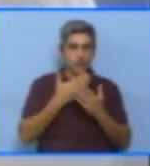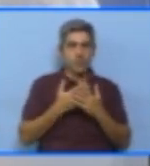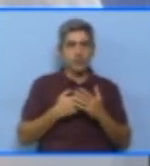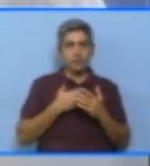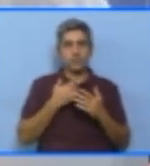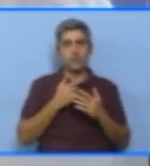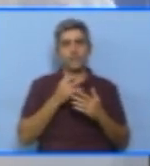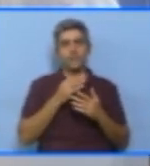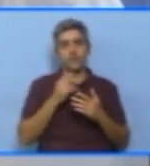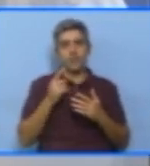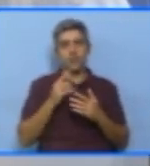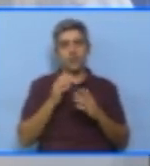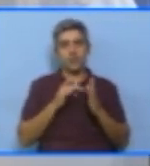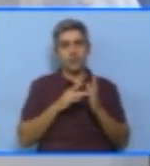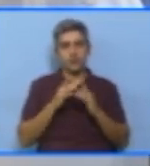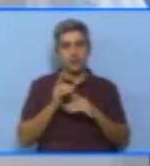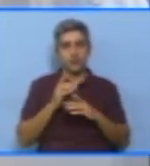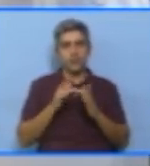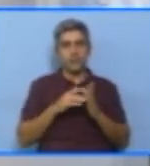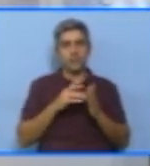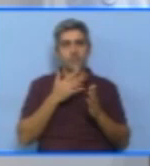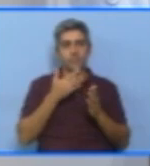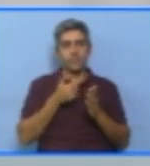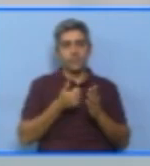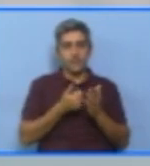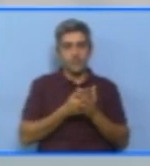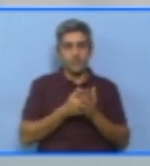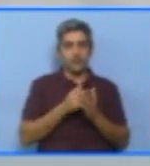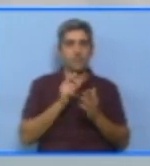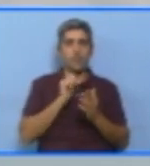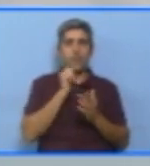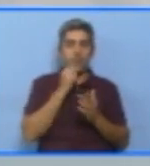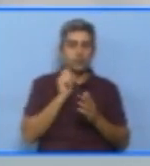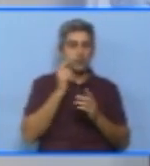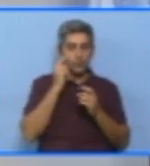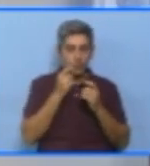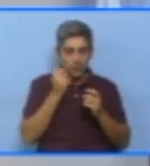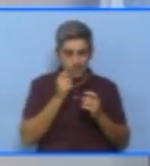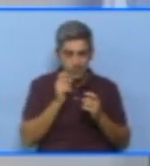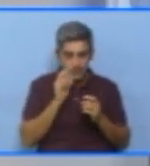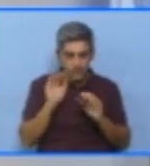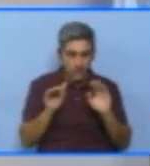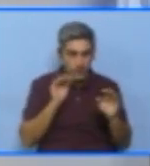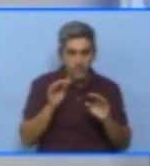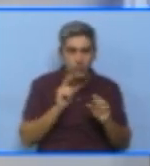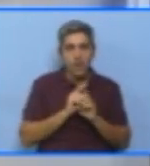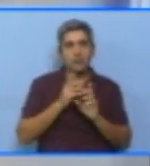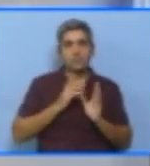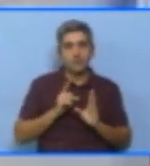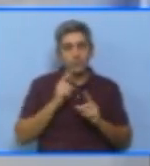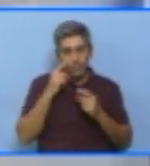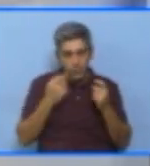fé cristã, à fé bíblica. Não é uma fé de códigos, é uma fé de procura, é uma fé de inquietação, é uma fé de